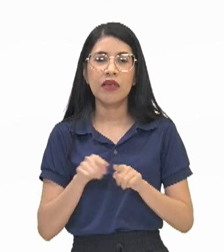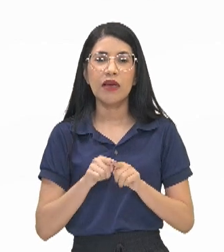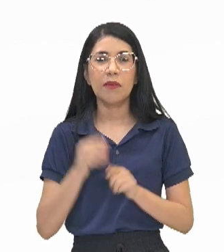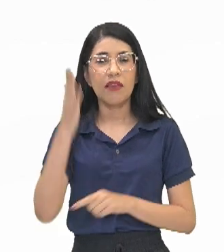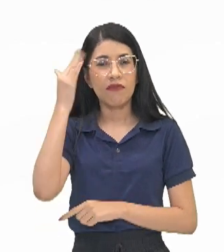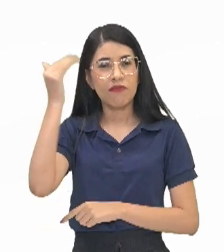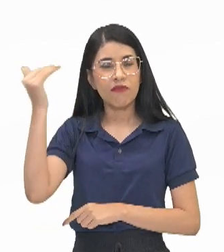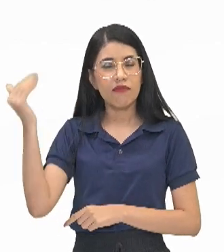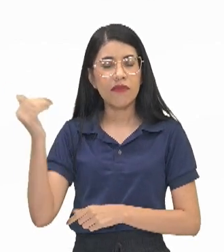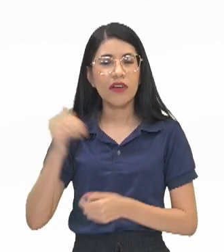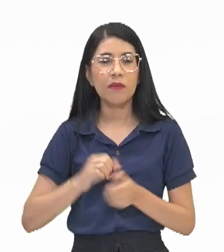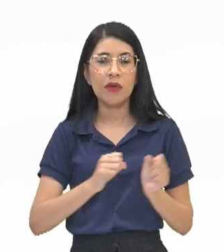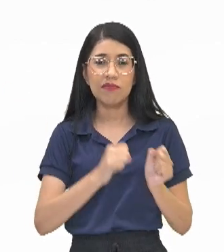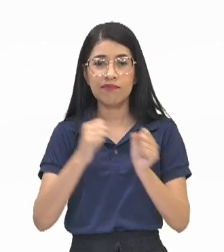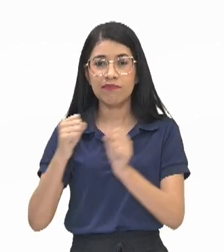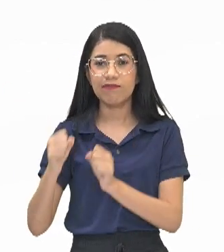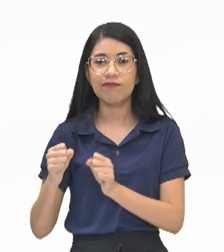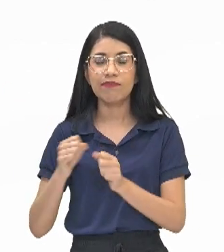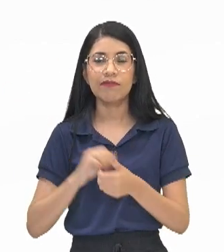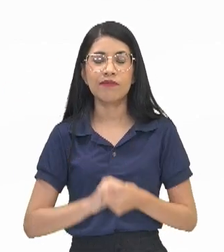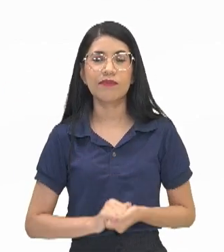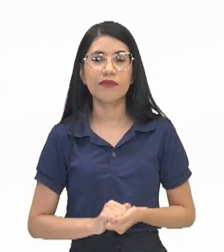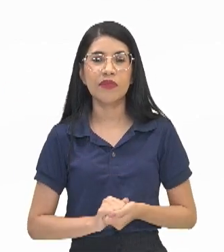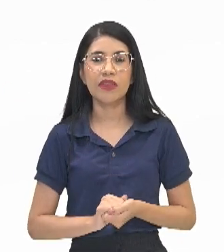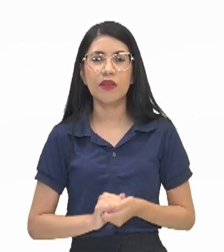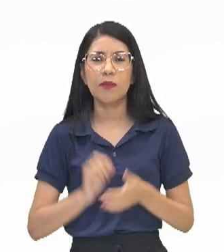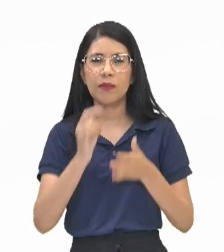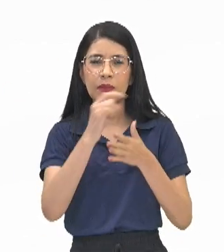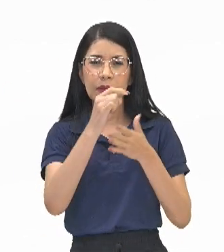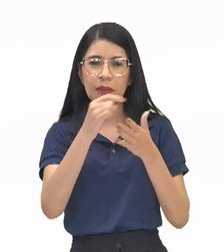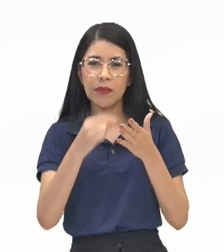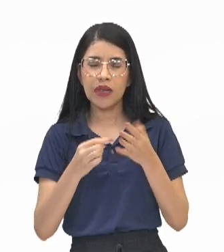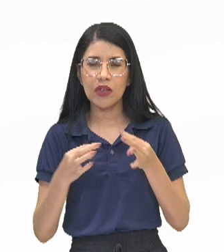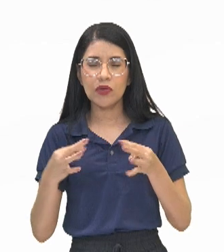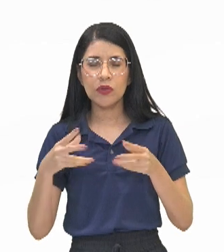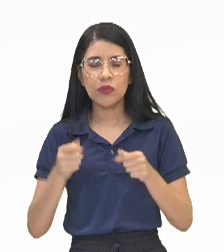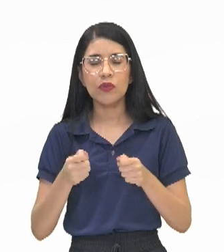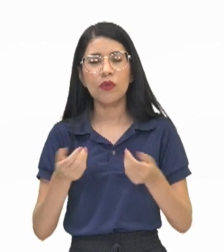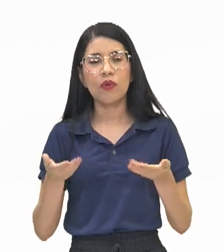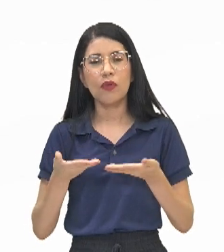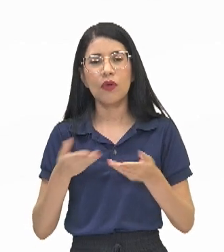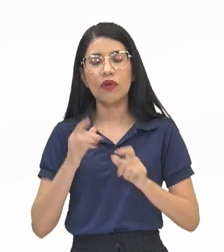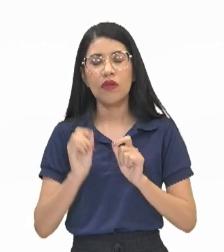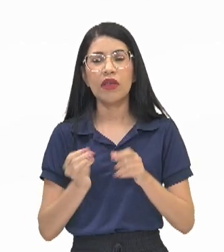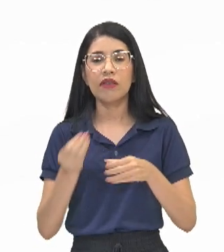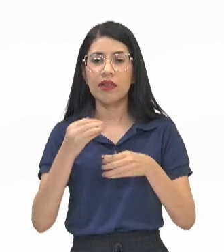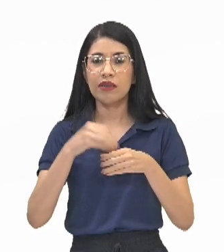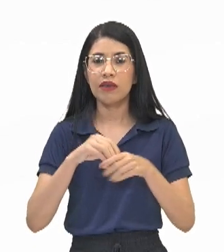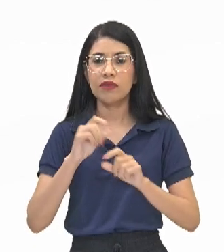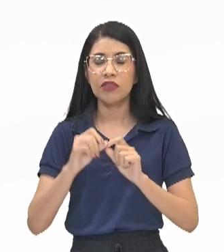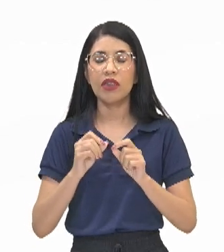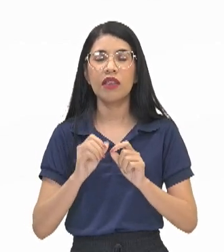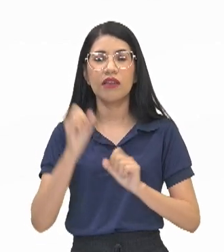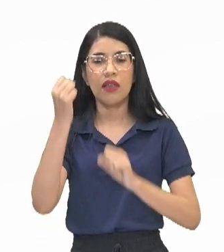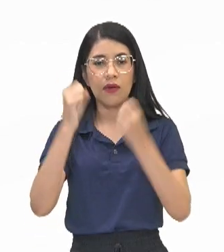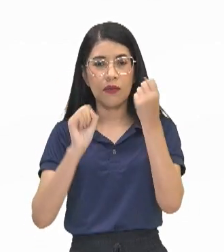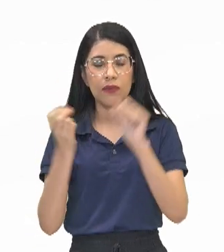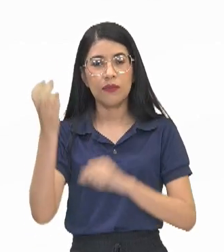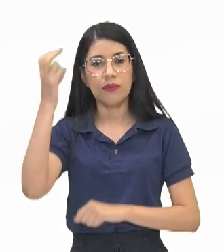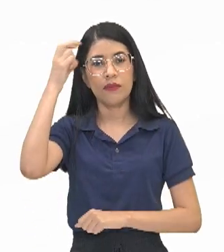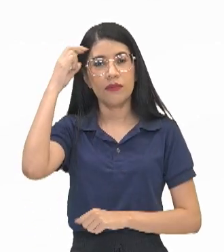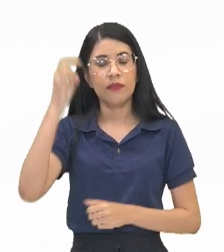fama, poder, né? Tudo isso aí hoje, né, faz parte da indústria